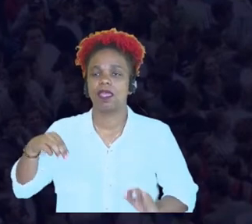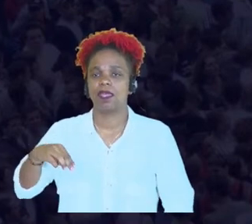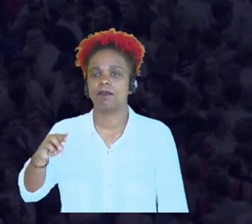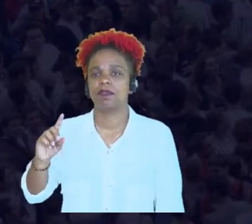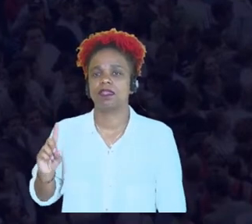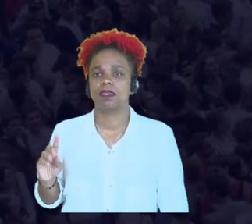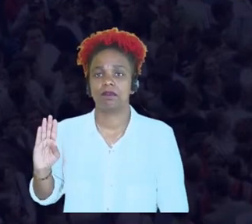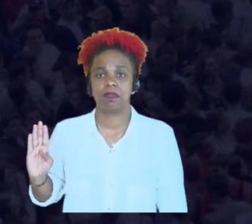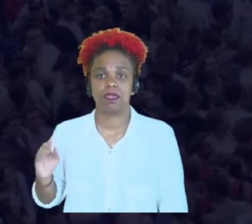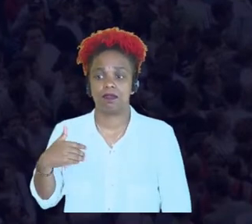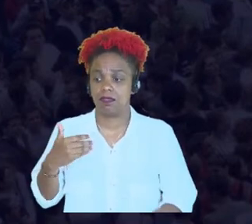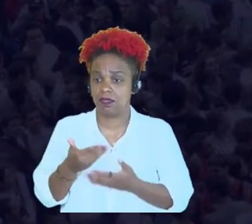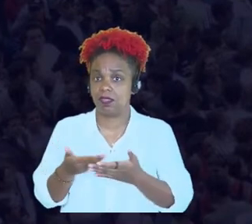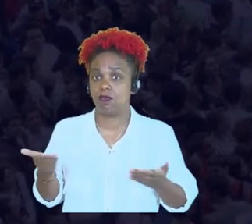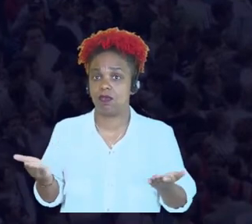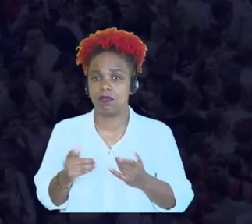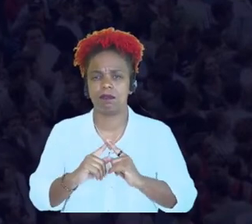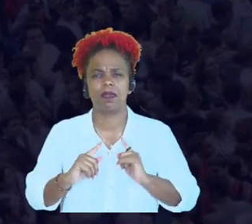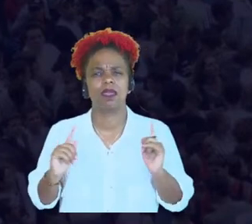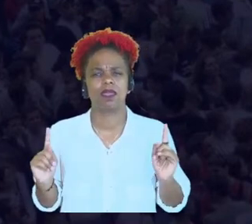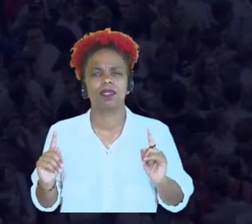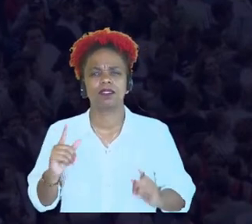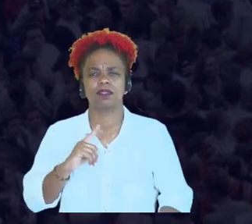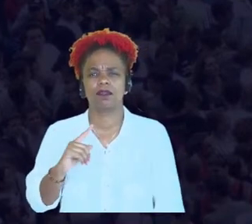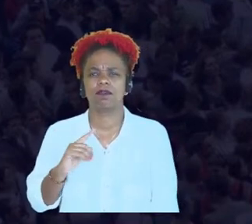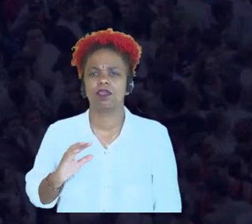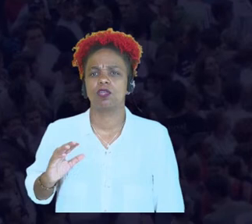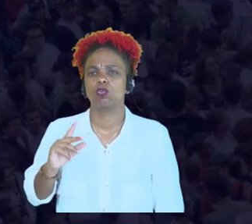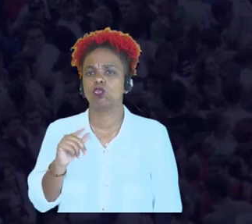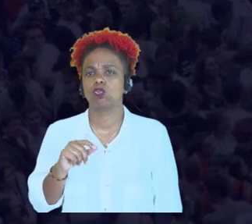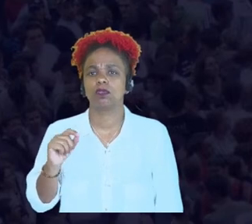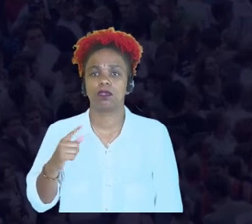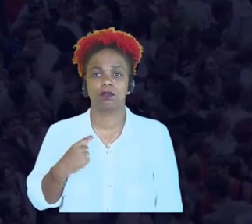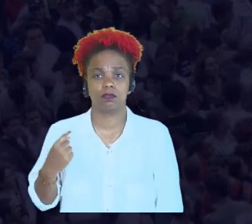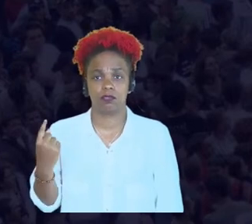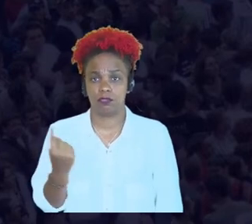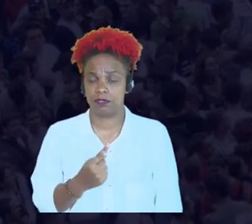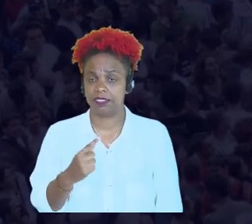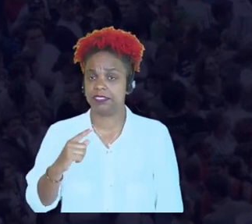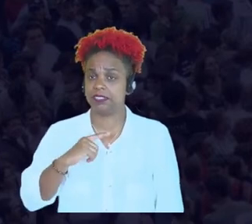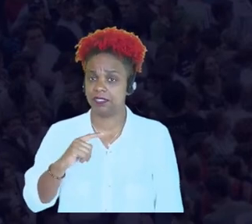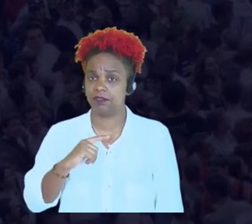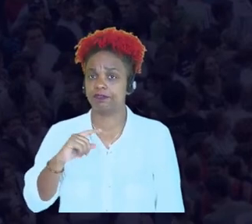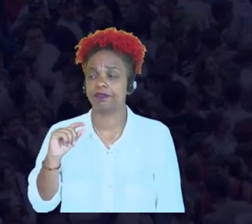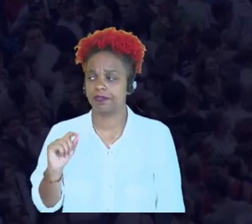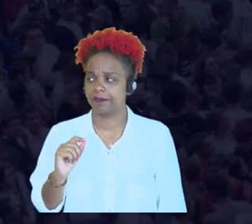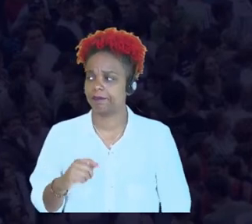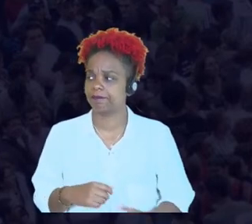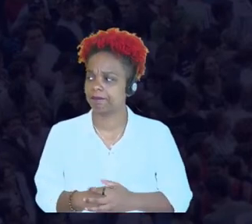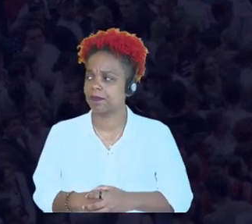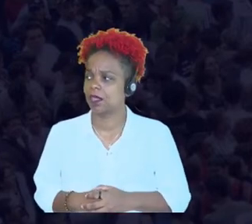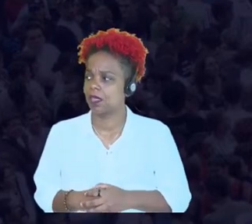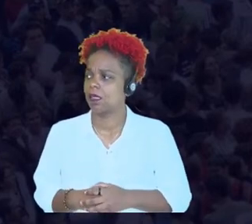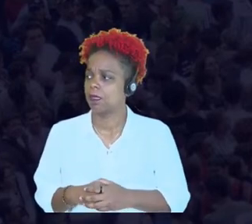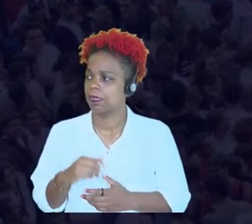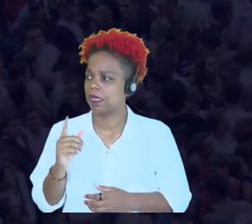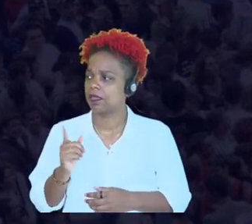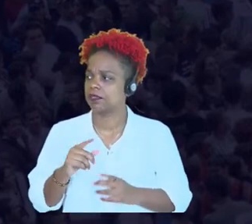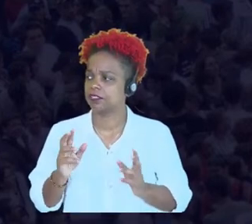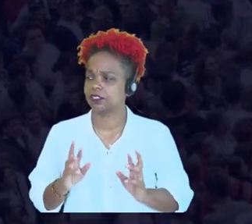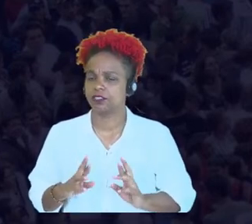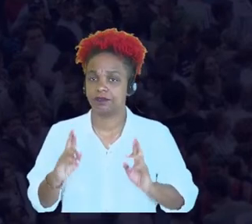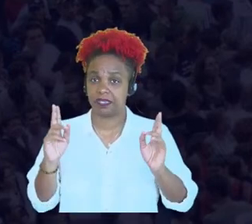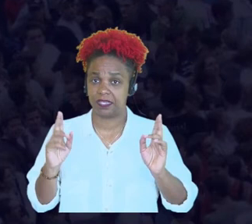agora. Mas, de todo modo, a gente tem um desenho um pouco